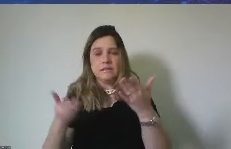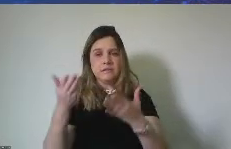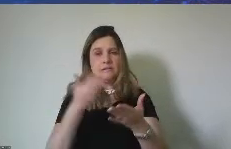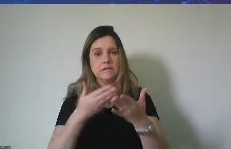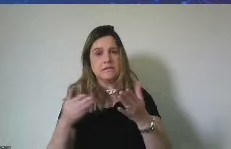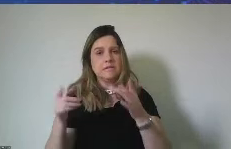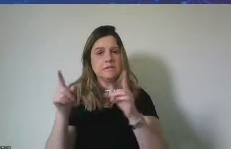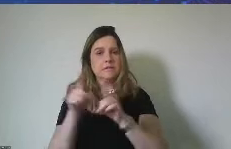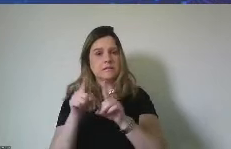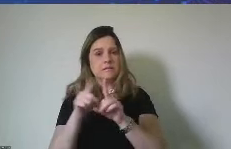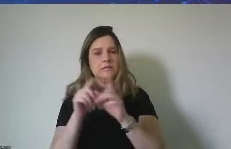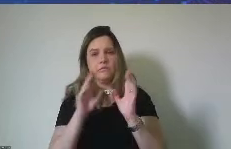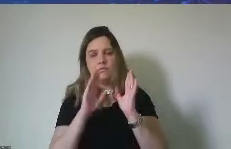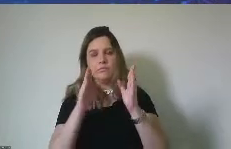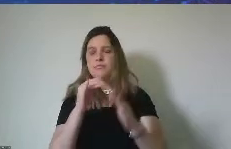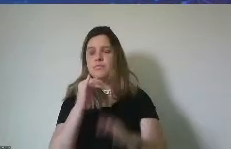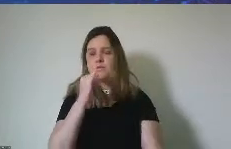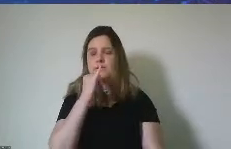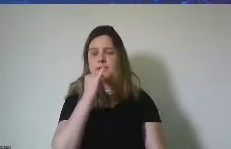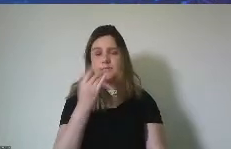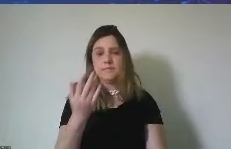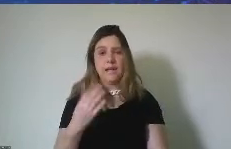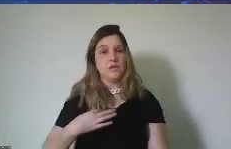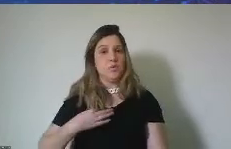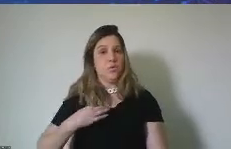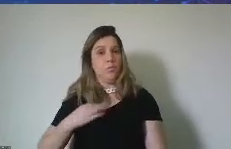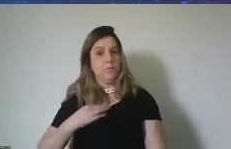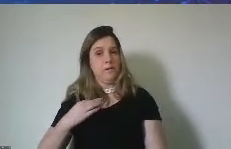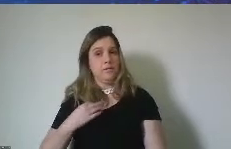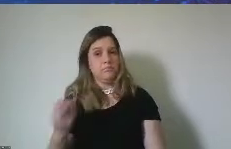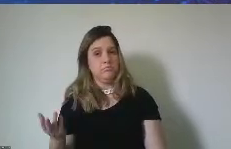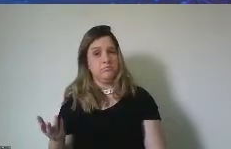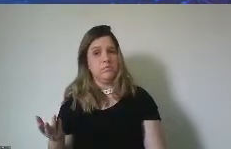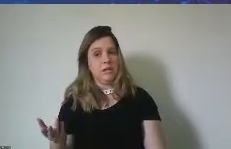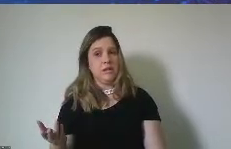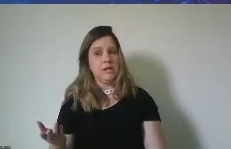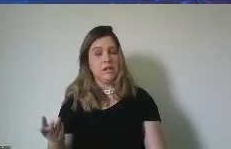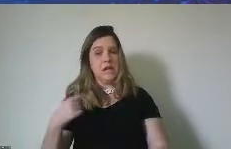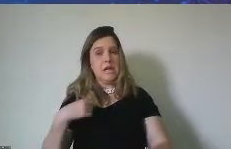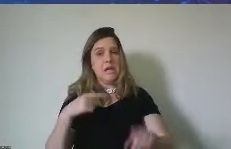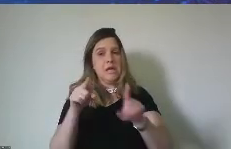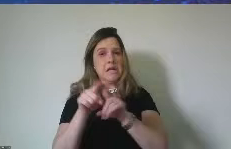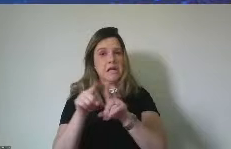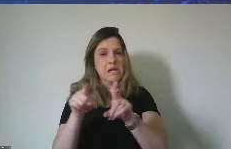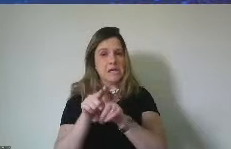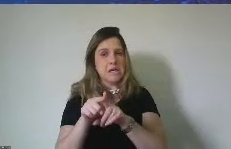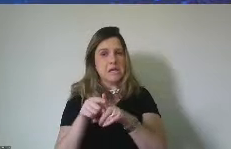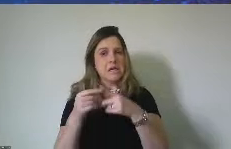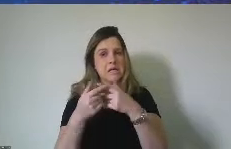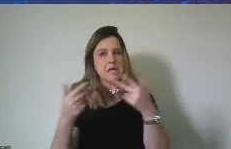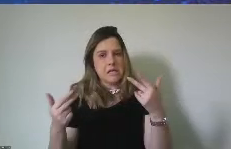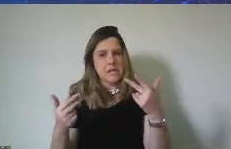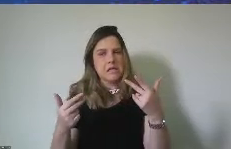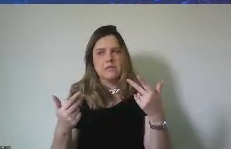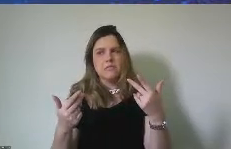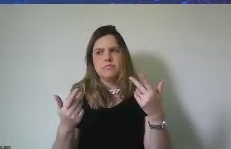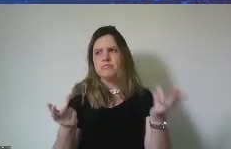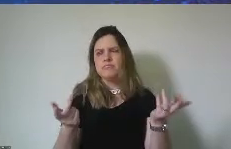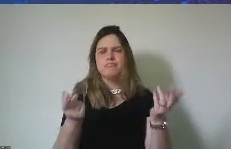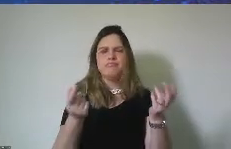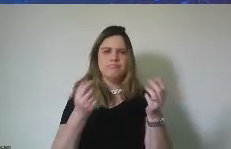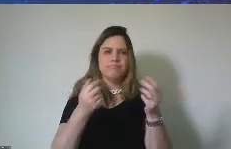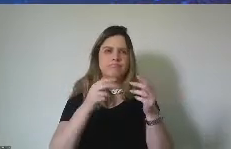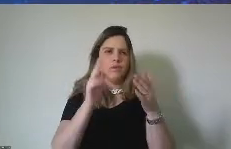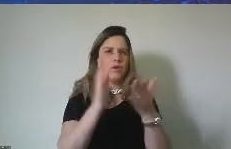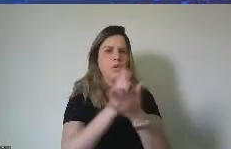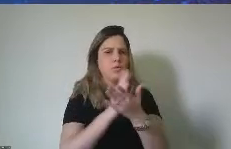traz por exemplo as rampas de geração mais facilmente atendidas pelo sistema de alta tensão